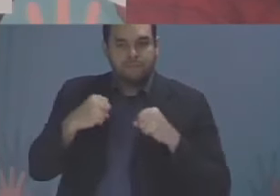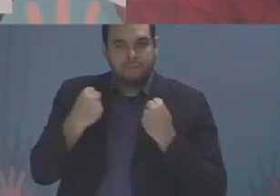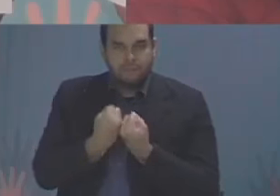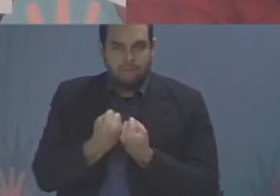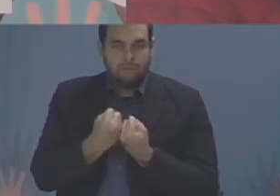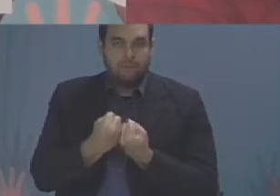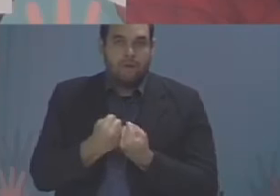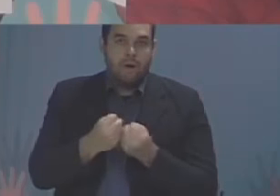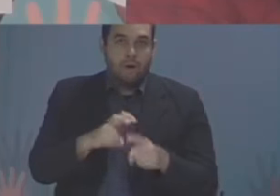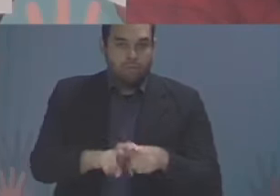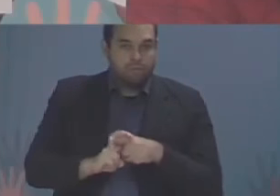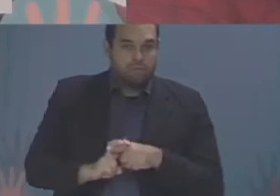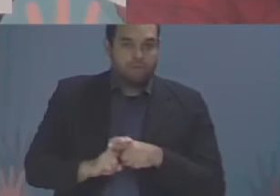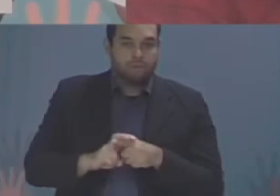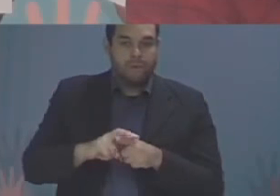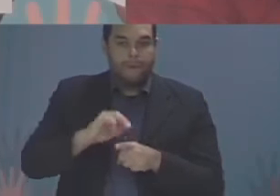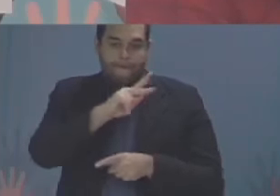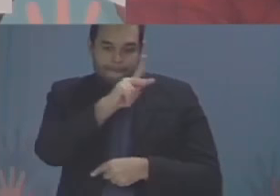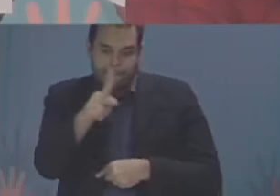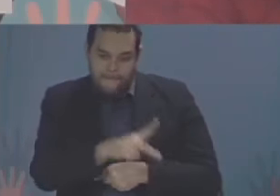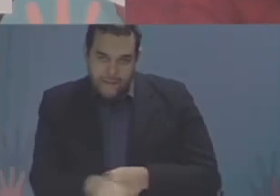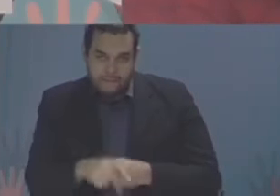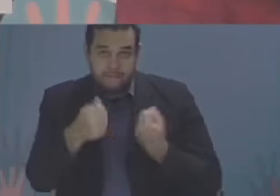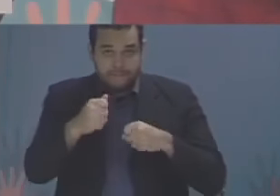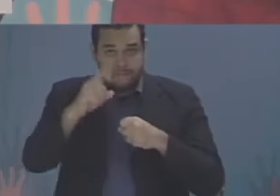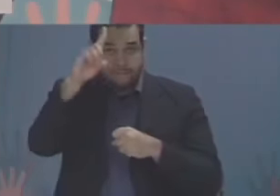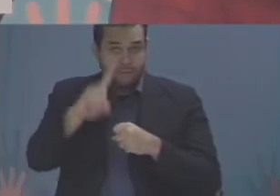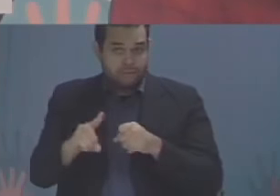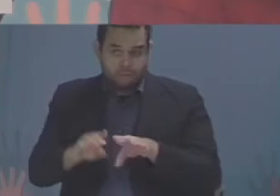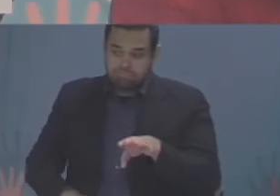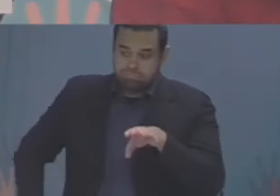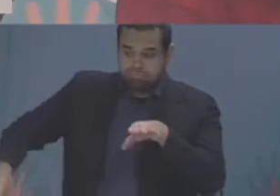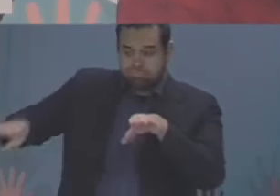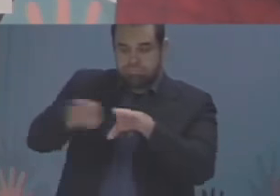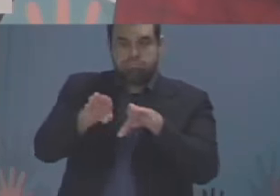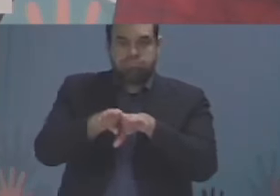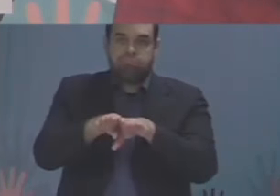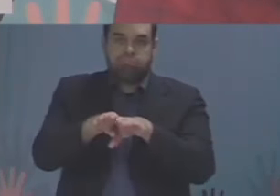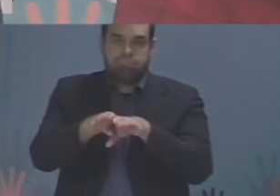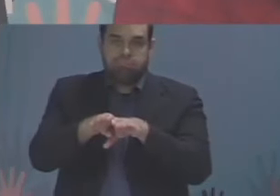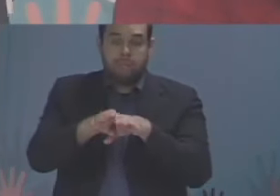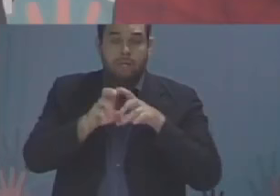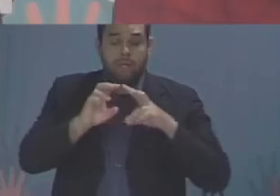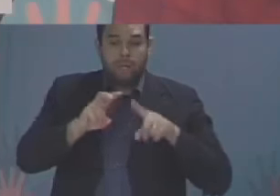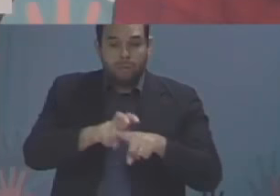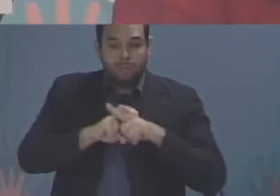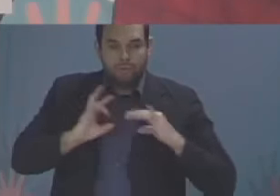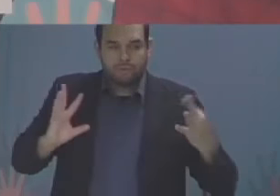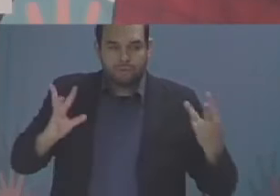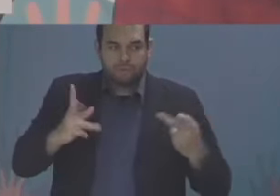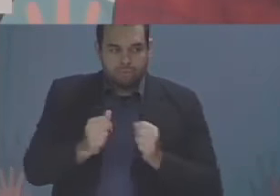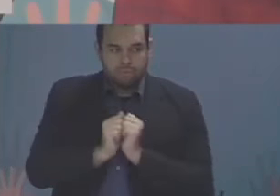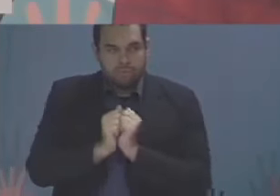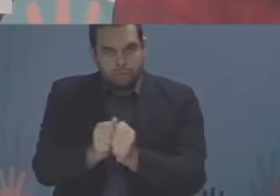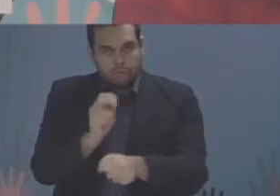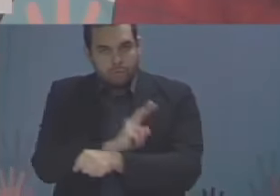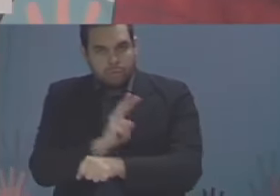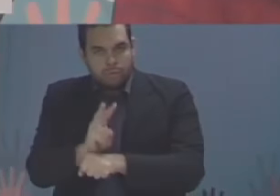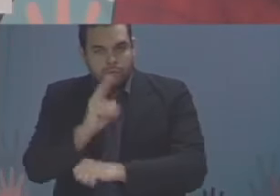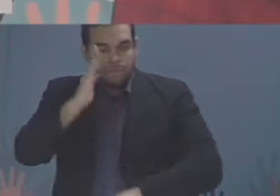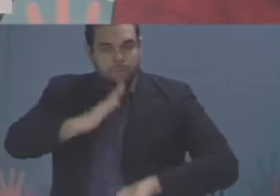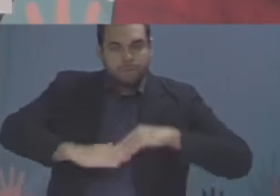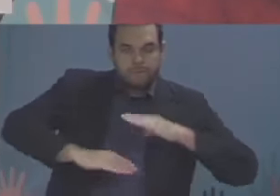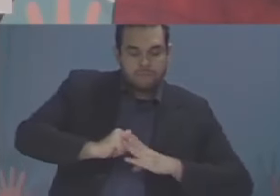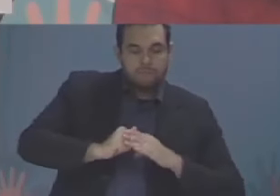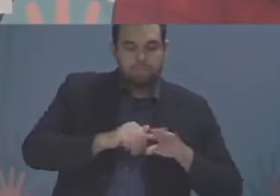dizemos que nenhuma paz é possível sem igualdade e democracia. Isso tudo é o Cuidar da Profissão, um movimento que